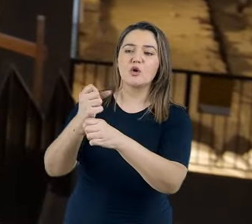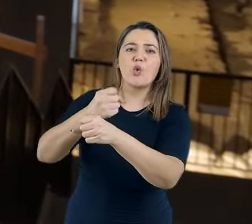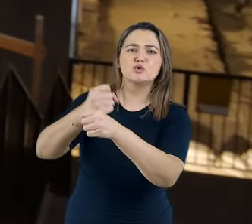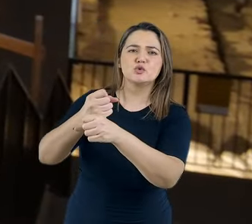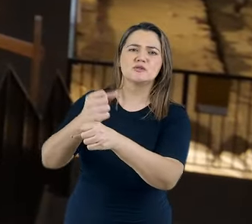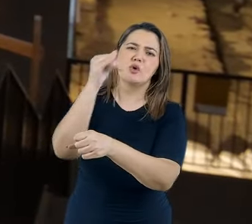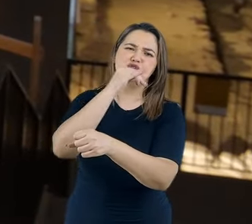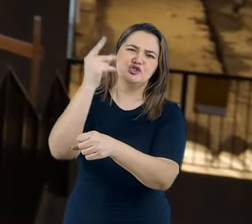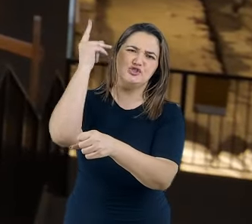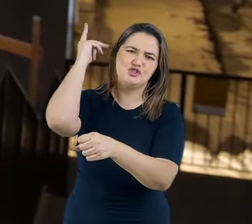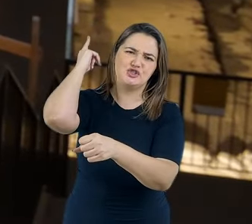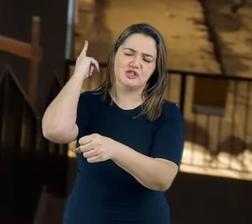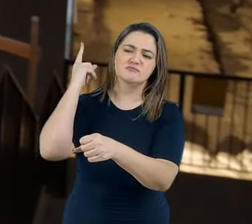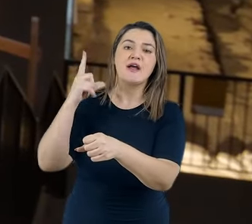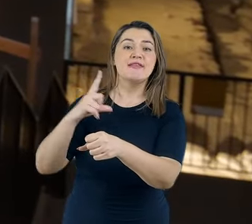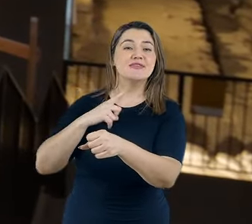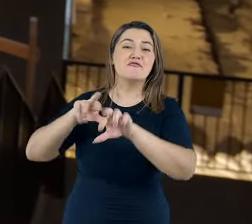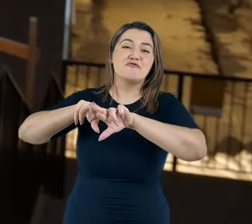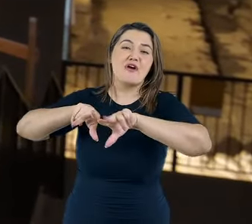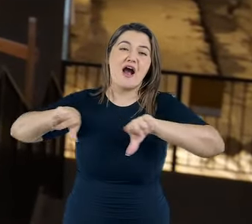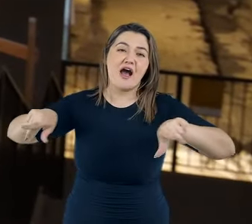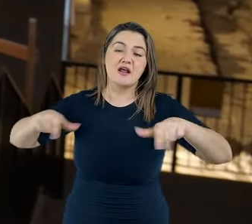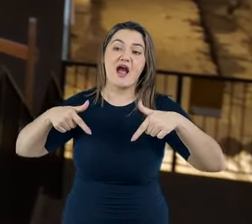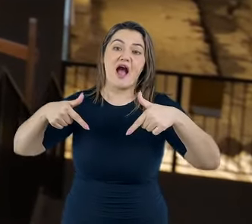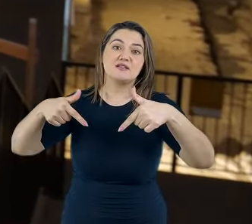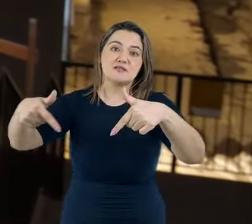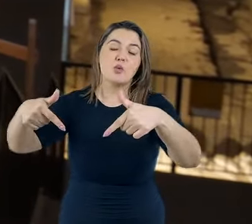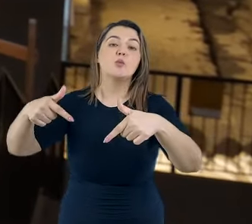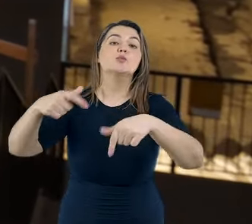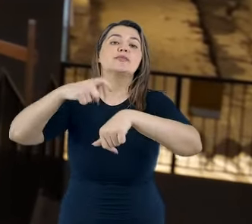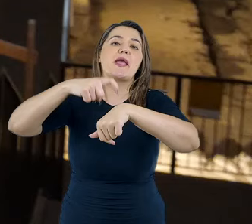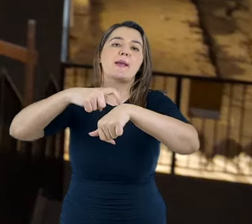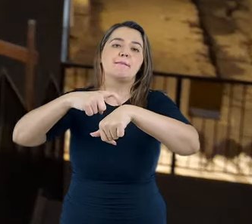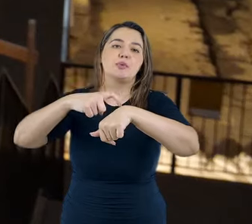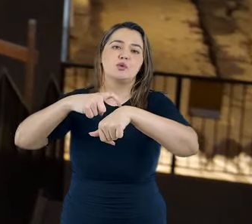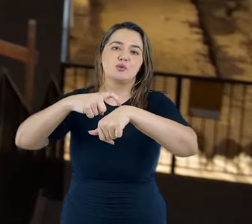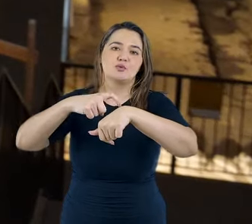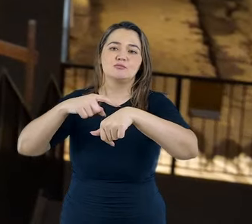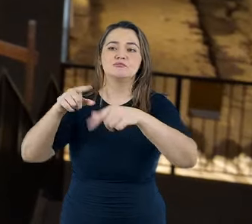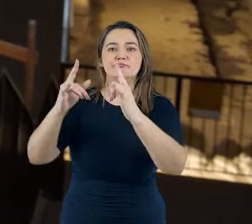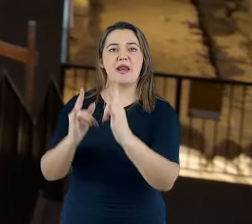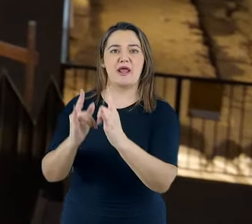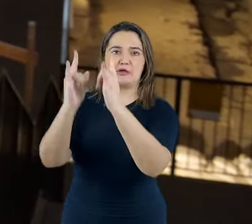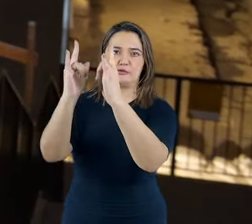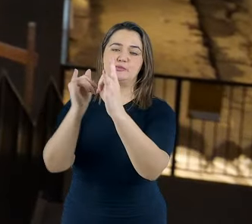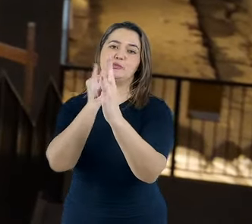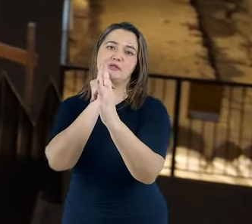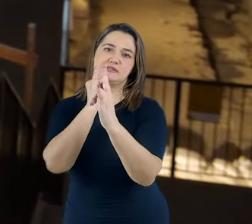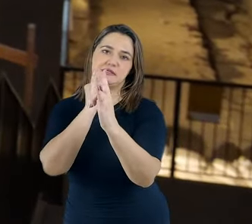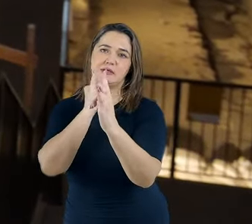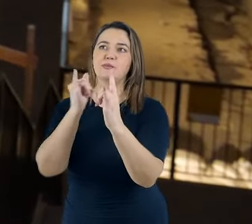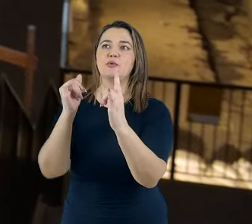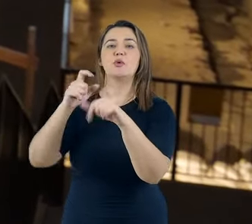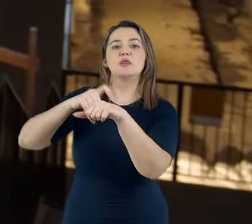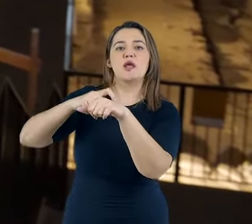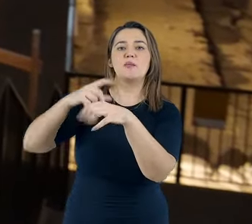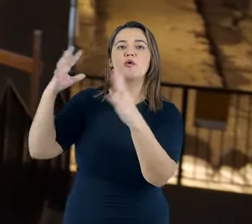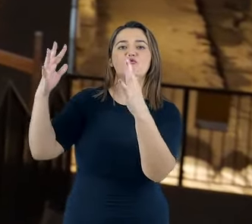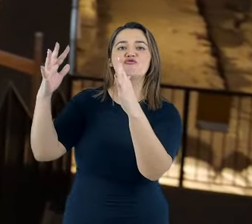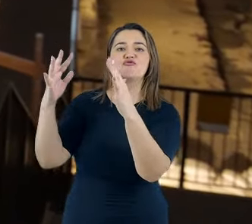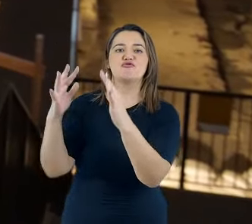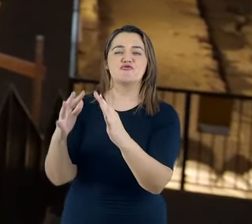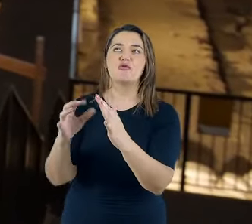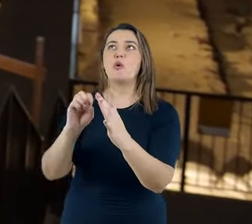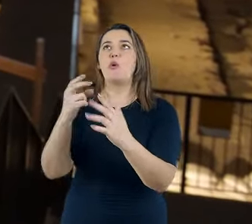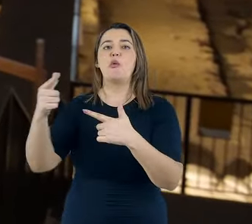uma construção antiga, aí você tem várias ações temporais que ocorrem naquele edifício. Por exemplo, a própria ação do